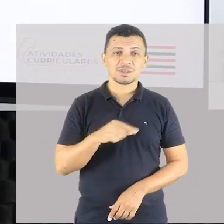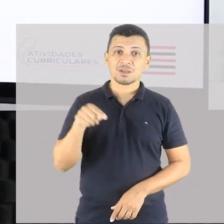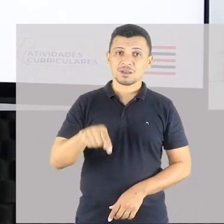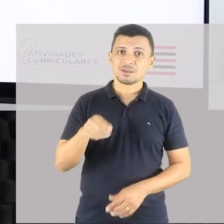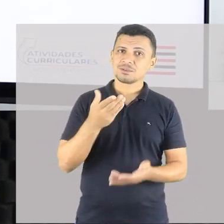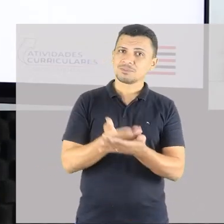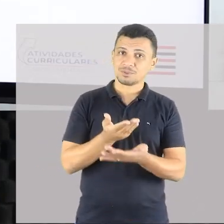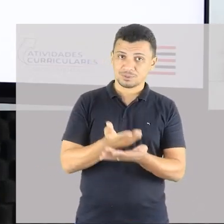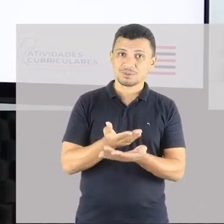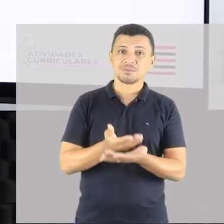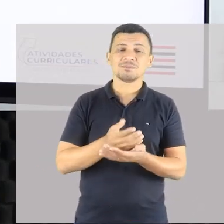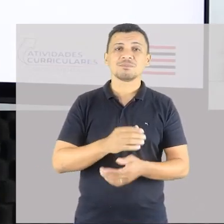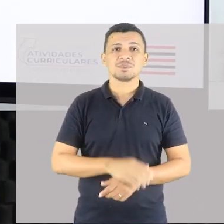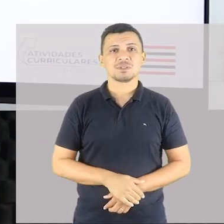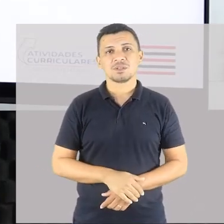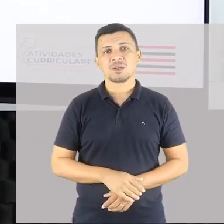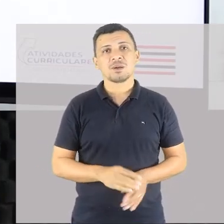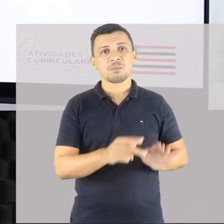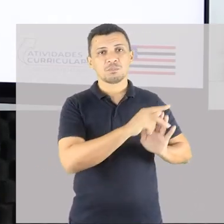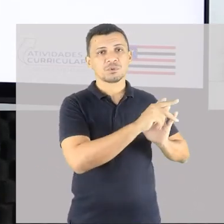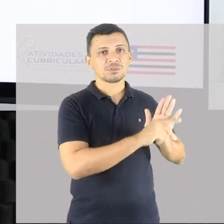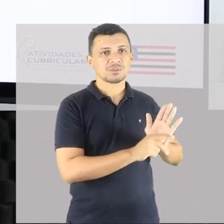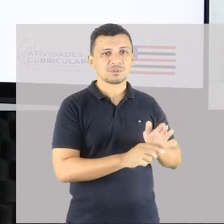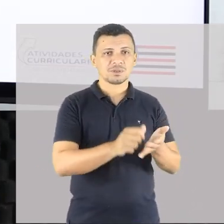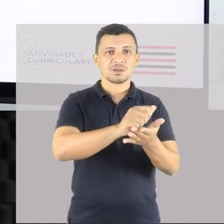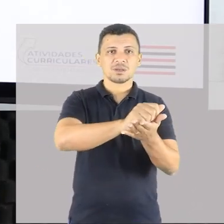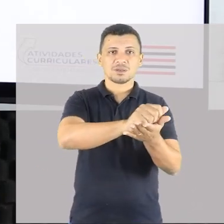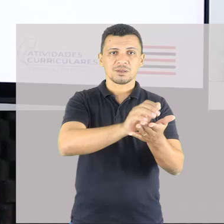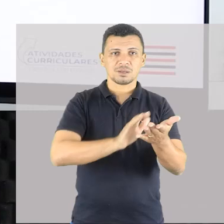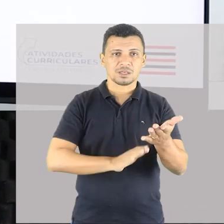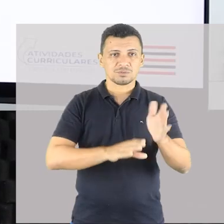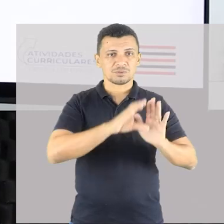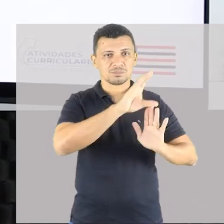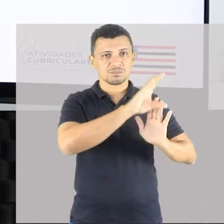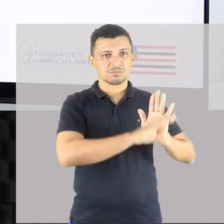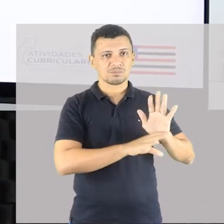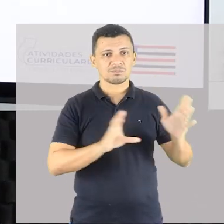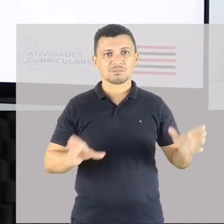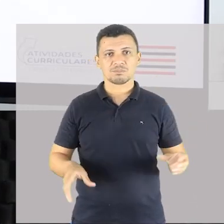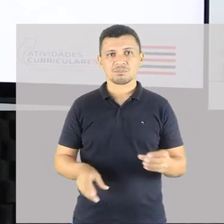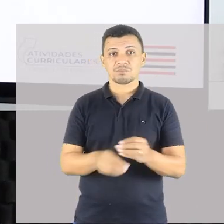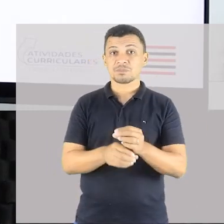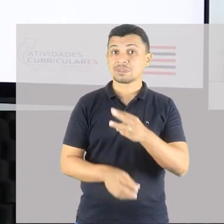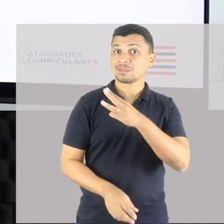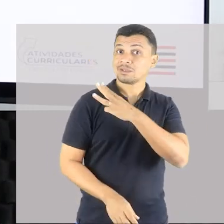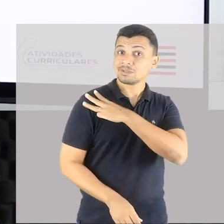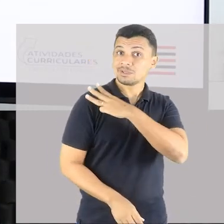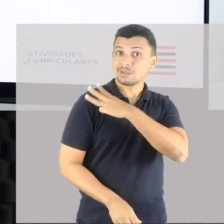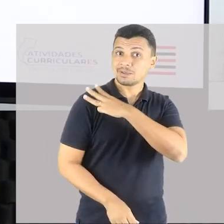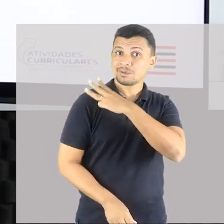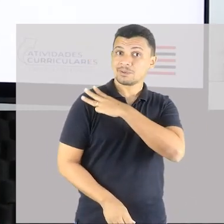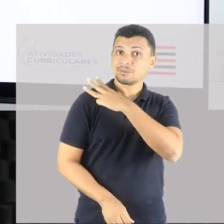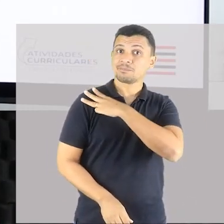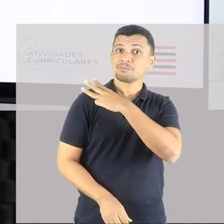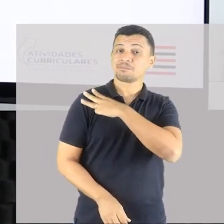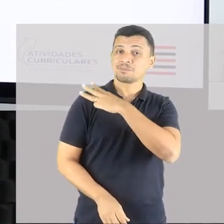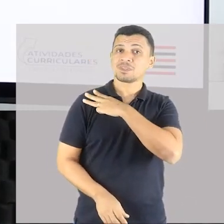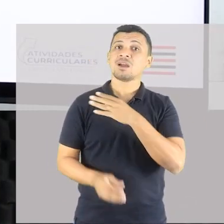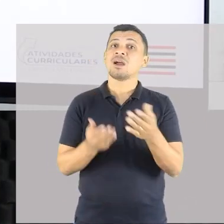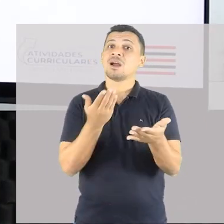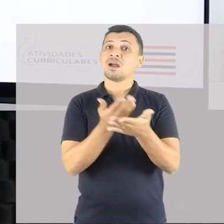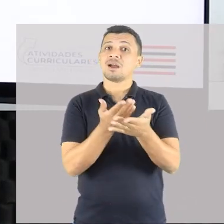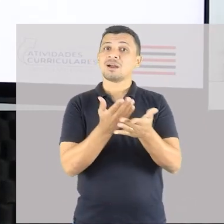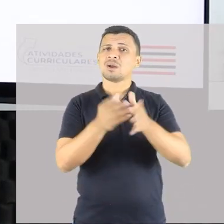uma aula do nosso projeto Atividades Curriculares Complementares. Terceirão. Então, terceirão,